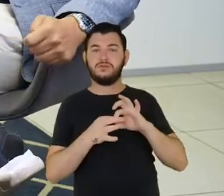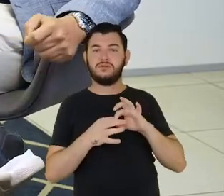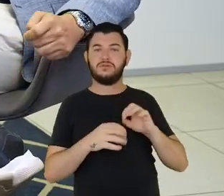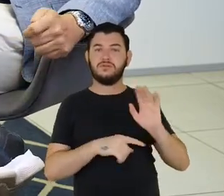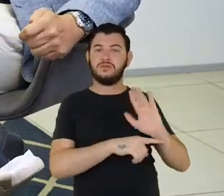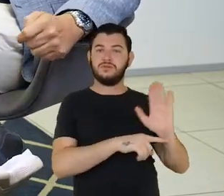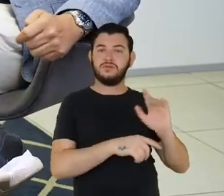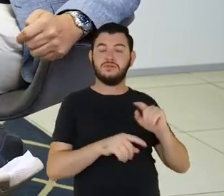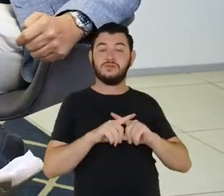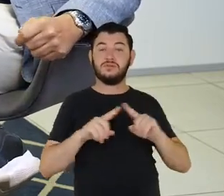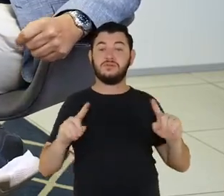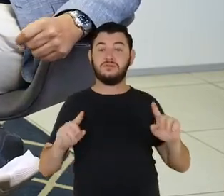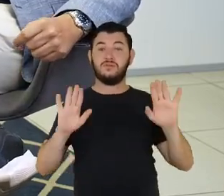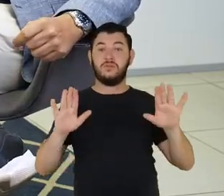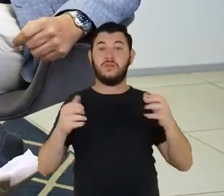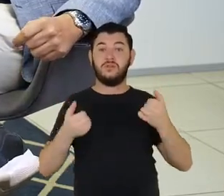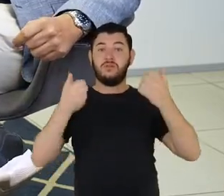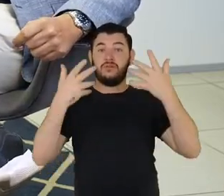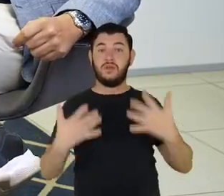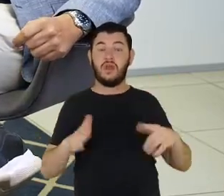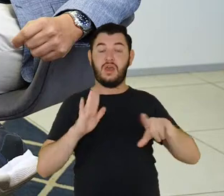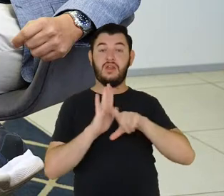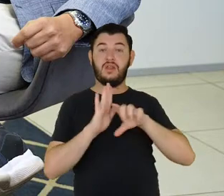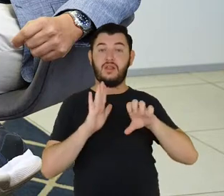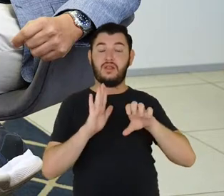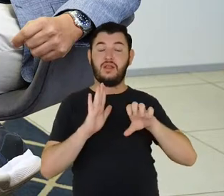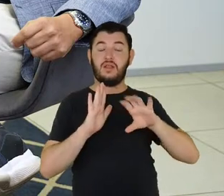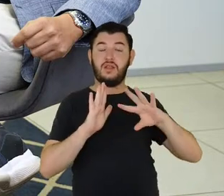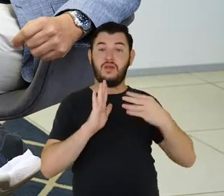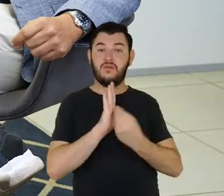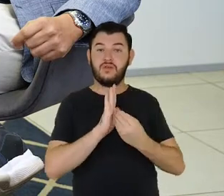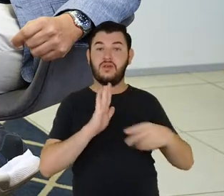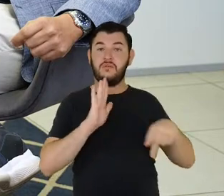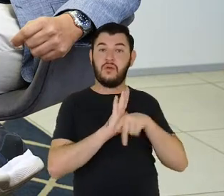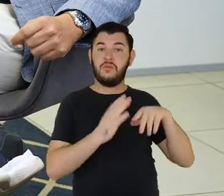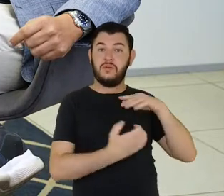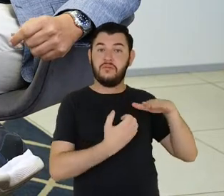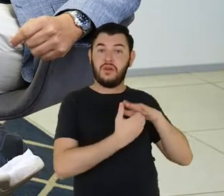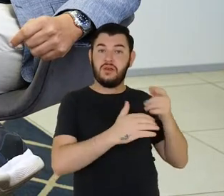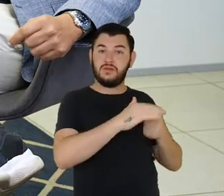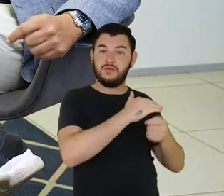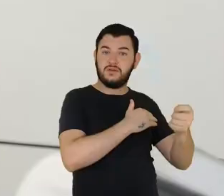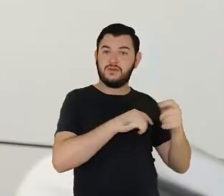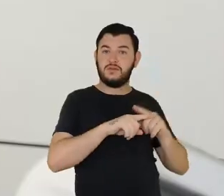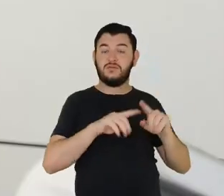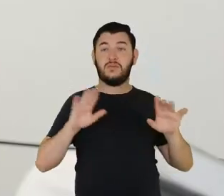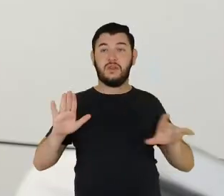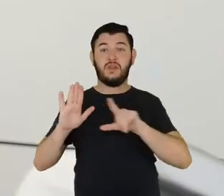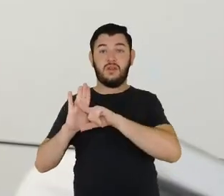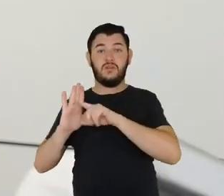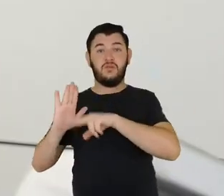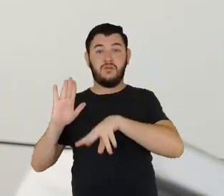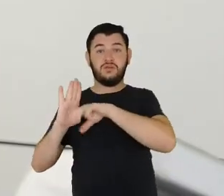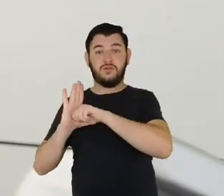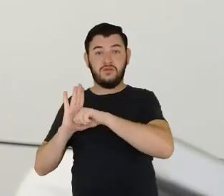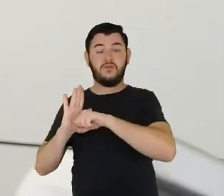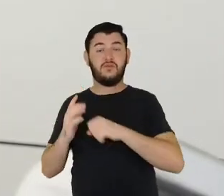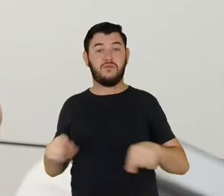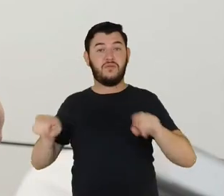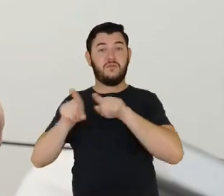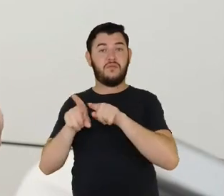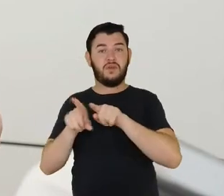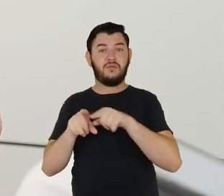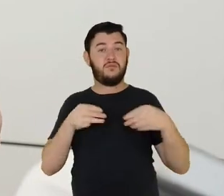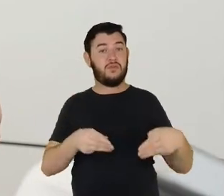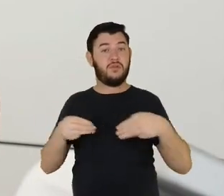Você consegue, a Lei Rouanet como é que funciona? Você entra no Ministério da Cultura com um projeto, você faz um projeto, no projeto você detalha todo o